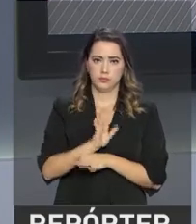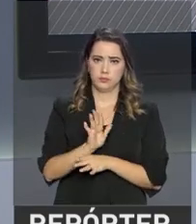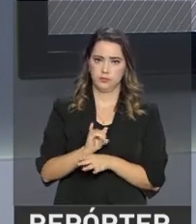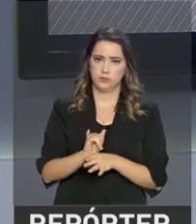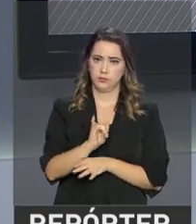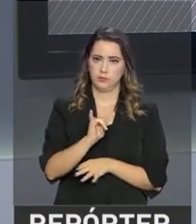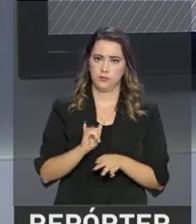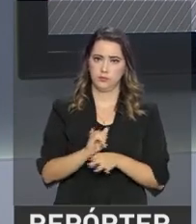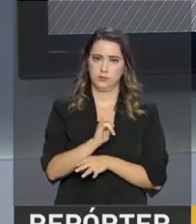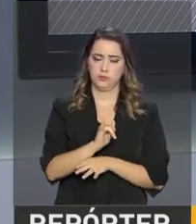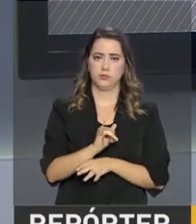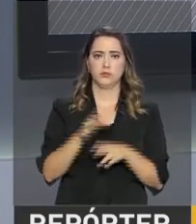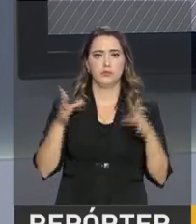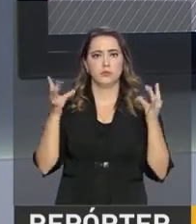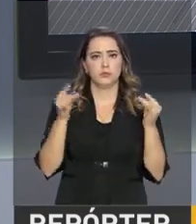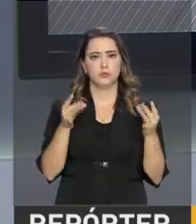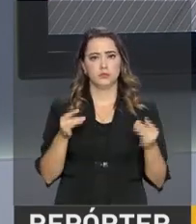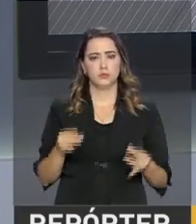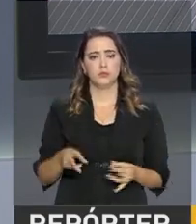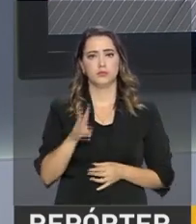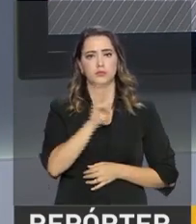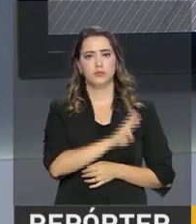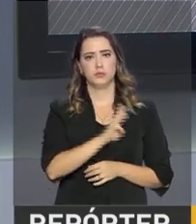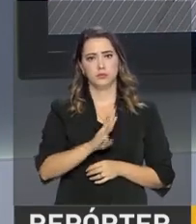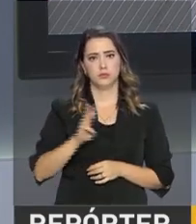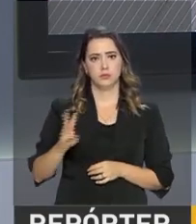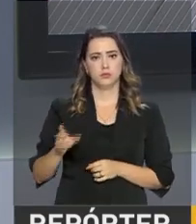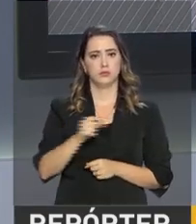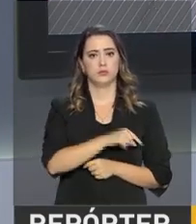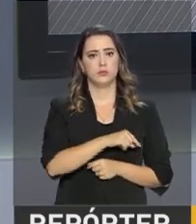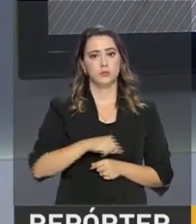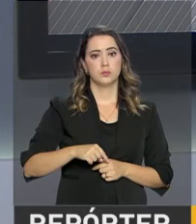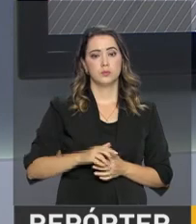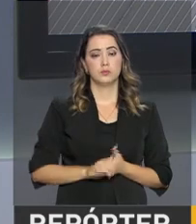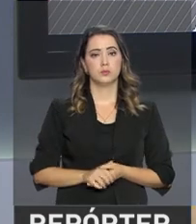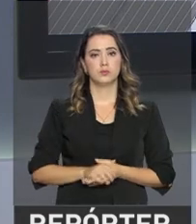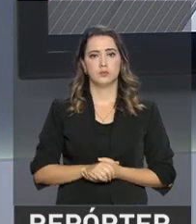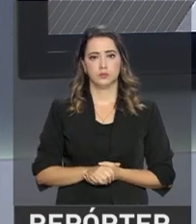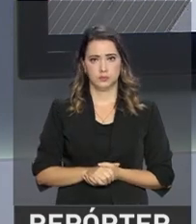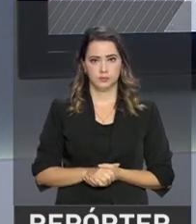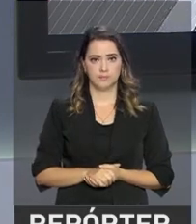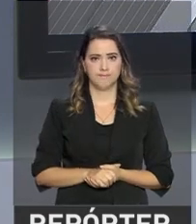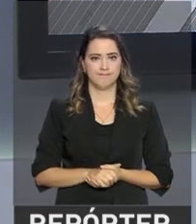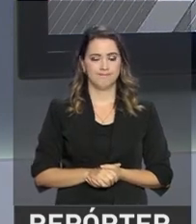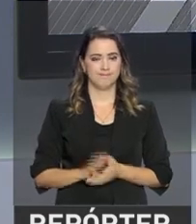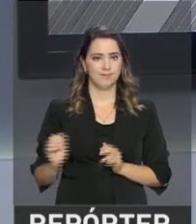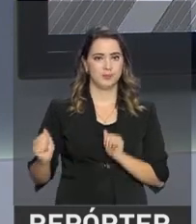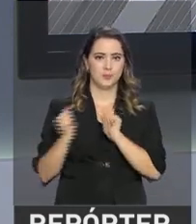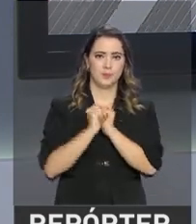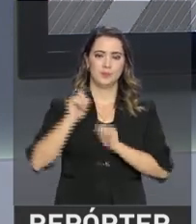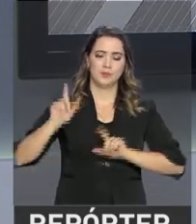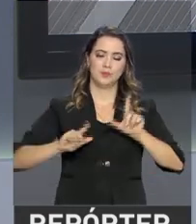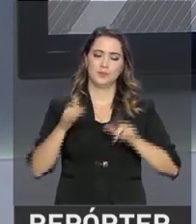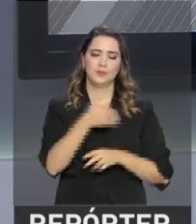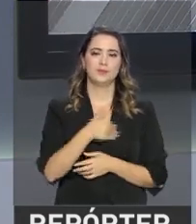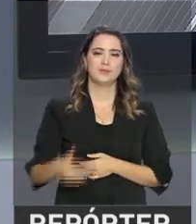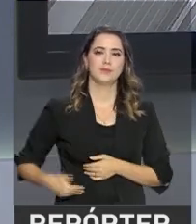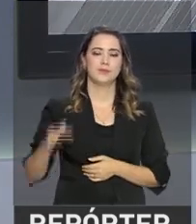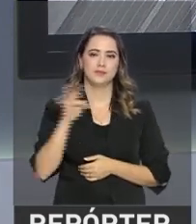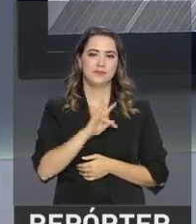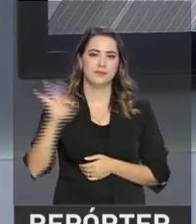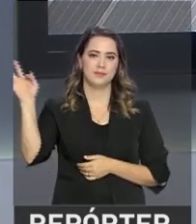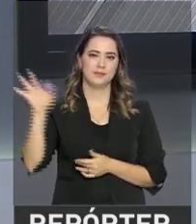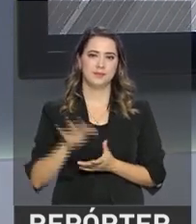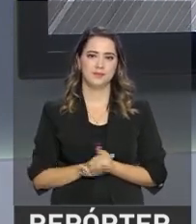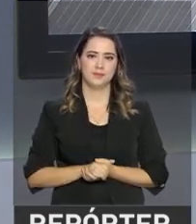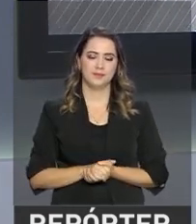rever as reportagens no youtube e toda nossa programação também está na página da nbr na internet continue com a gente na nbr